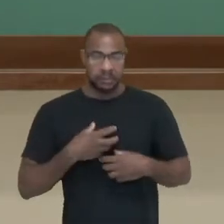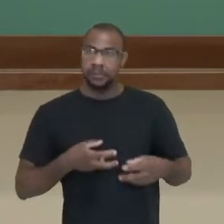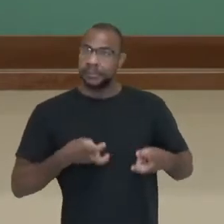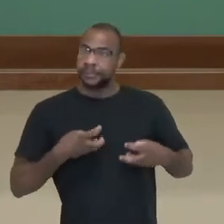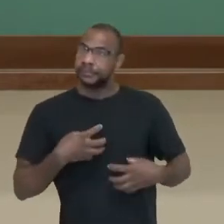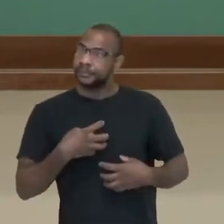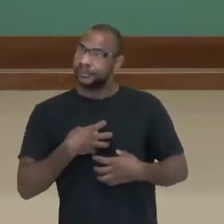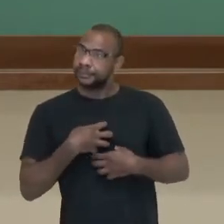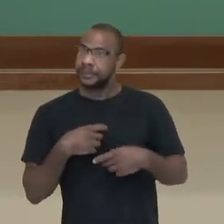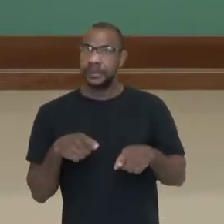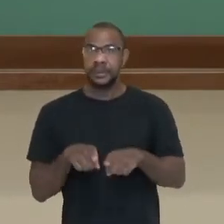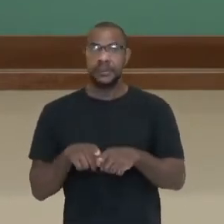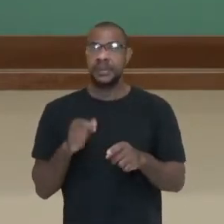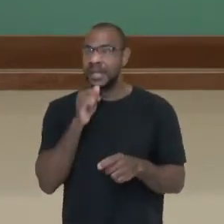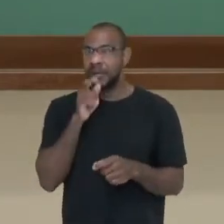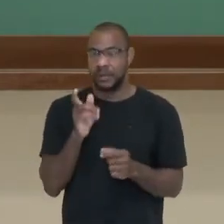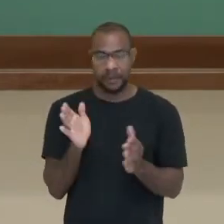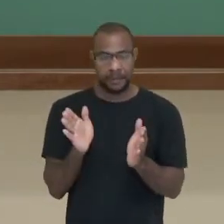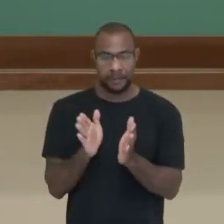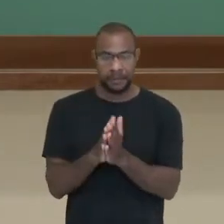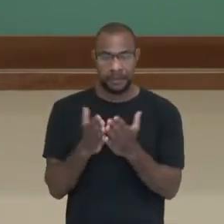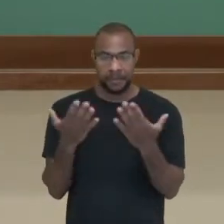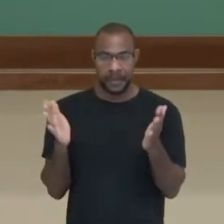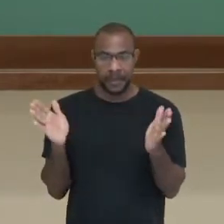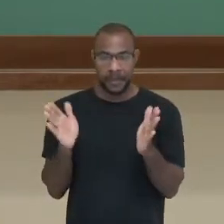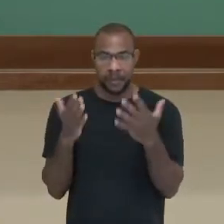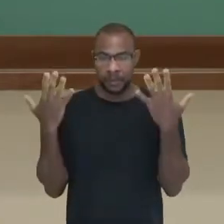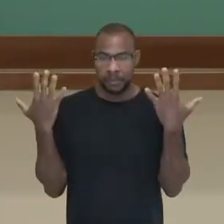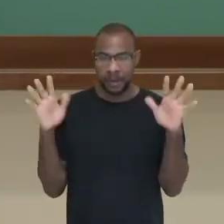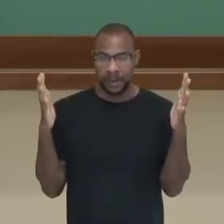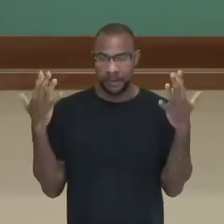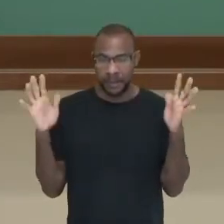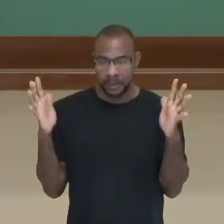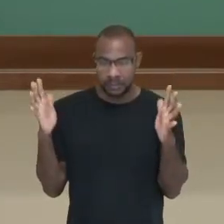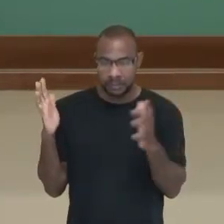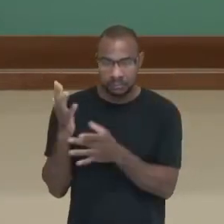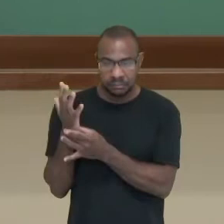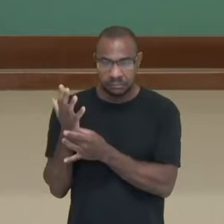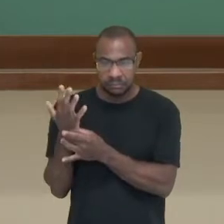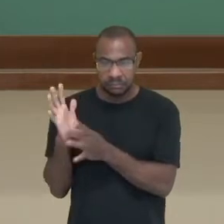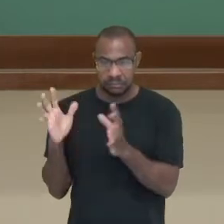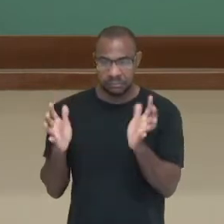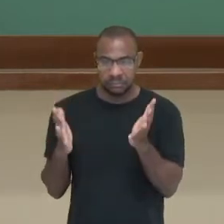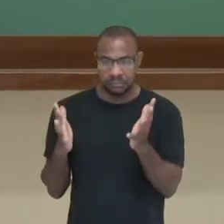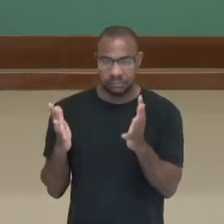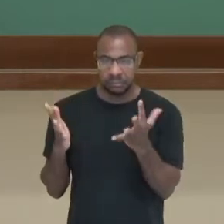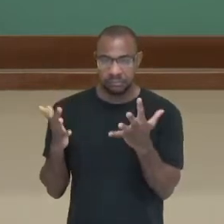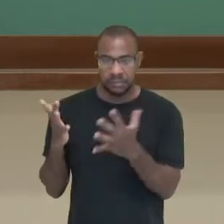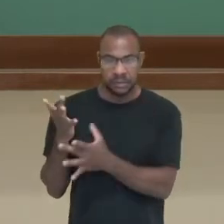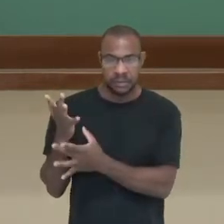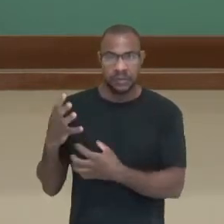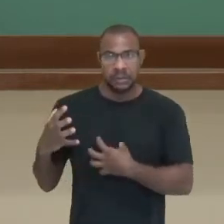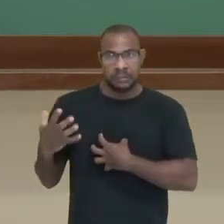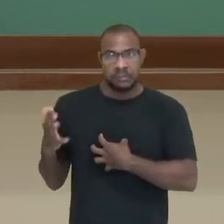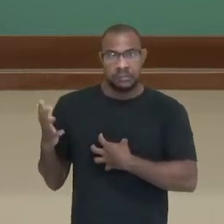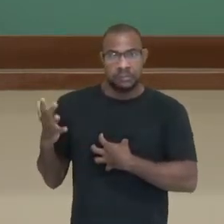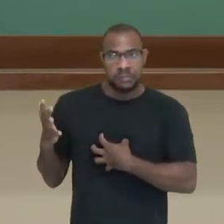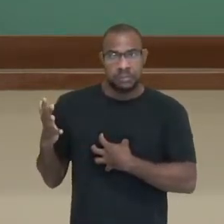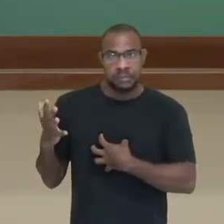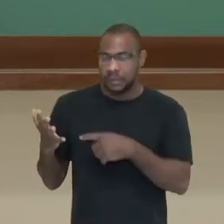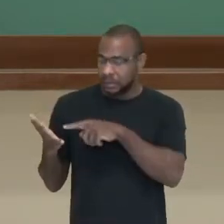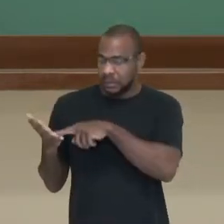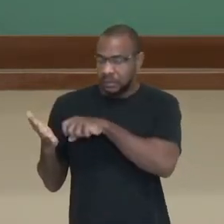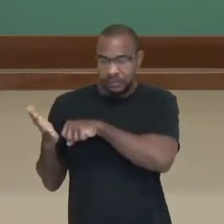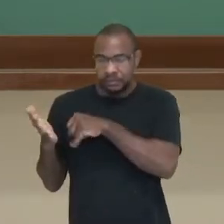perturbação, então quando você bate palmas, você perturba o ar, e essa perturbação libera energia. Essa energia